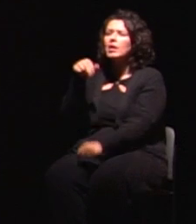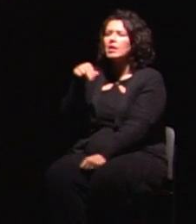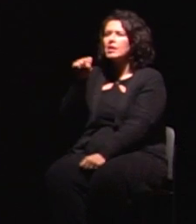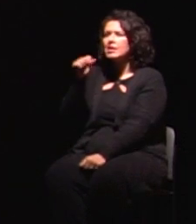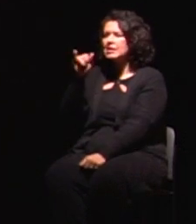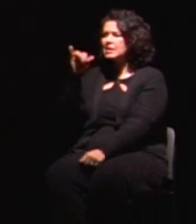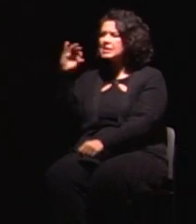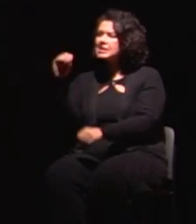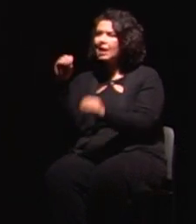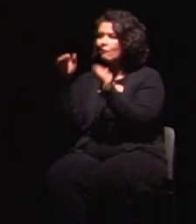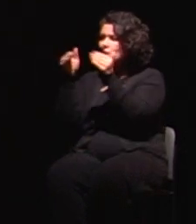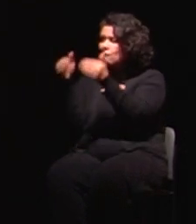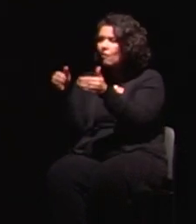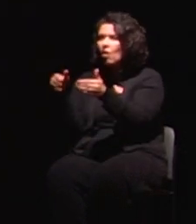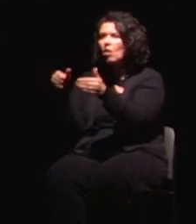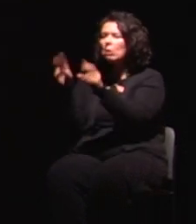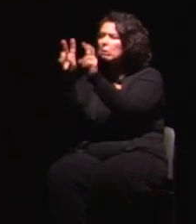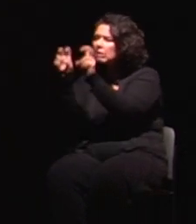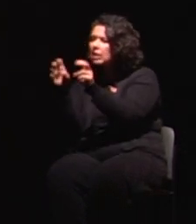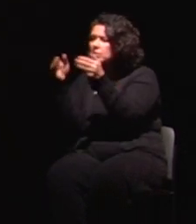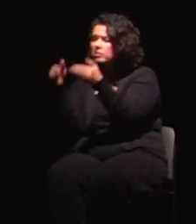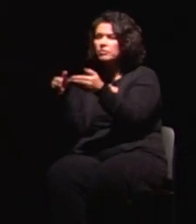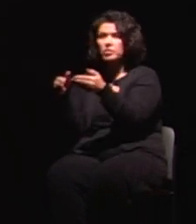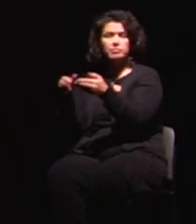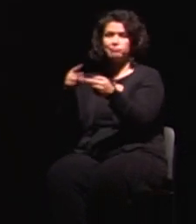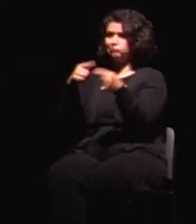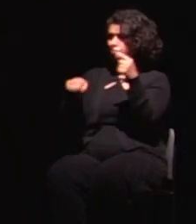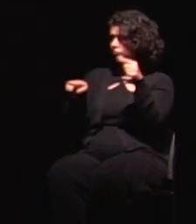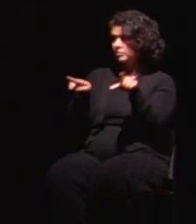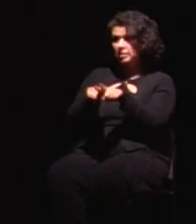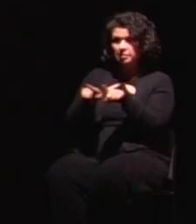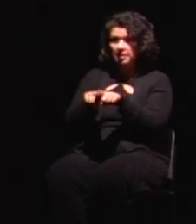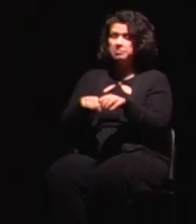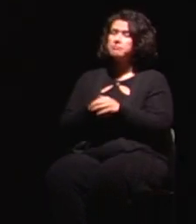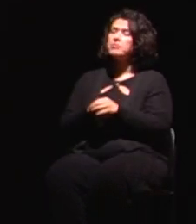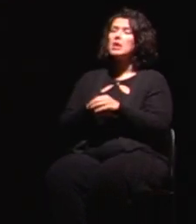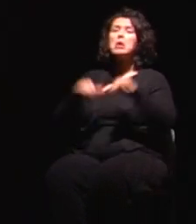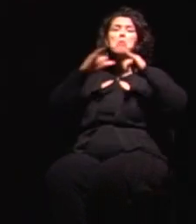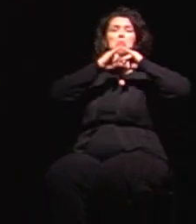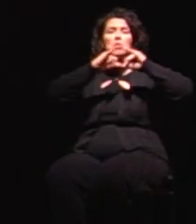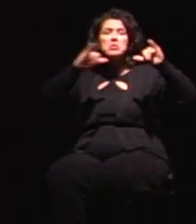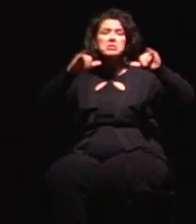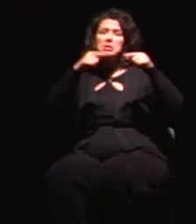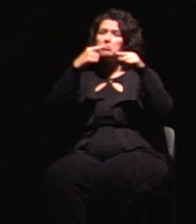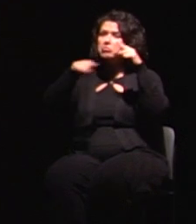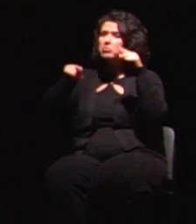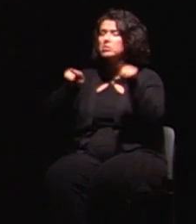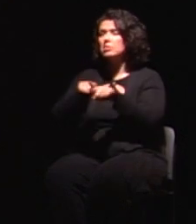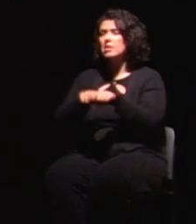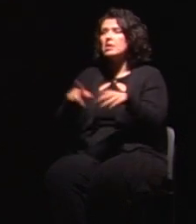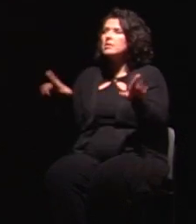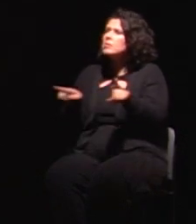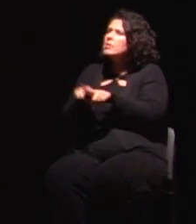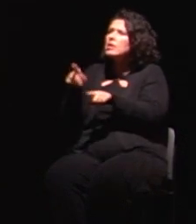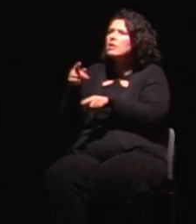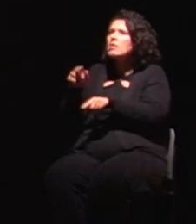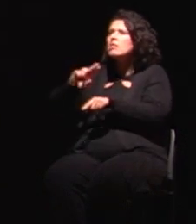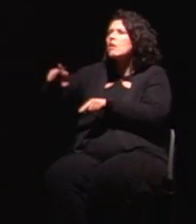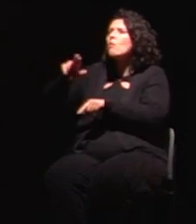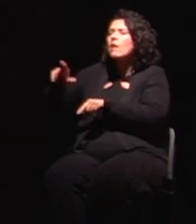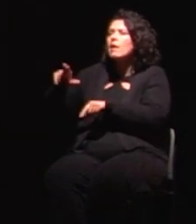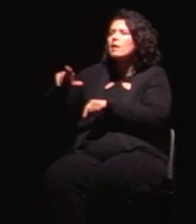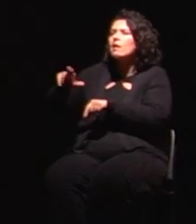aos ensaios, né, com temas específicos, não era uma fotógrafa de publicidade, mas também não era uma fotógrafa amadora, ela foi uma fotógrafa